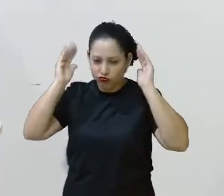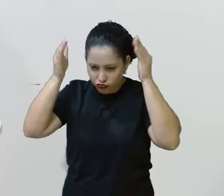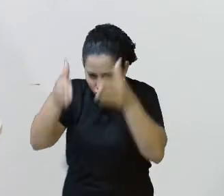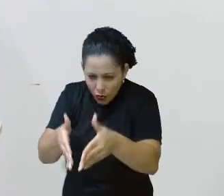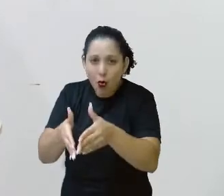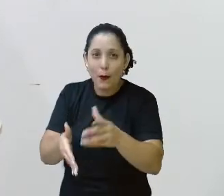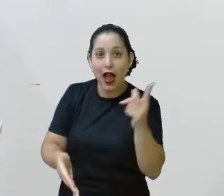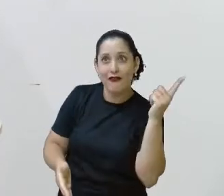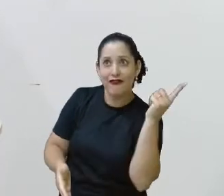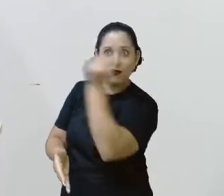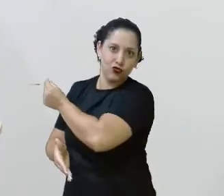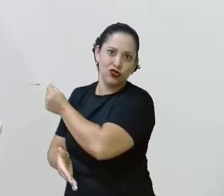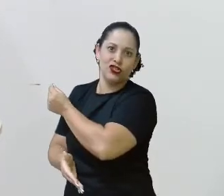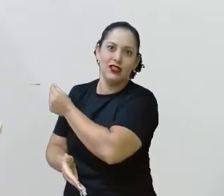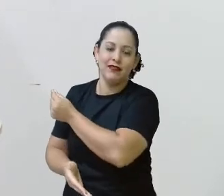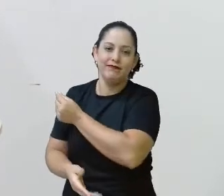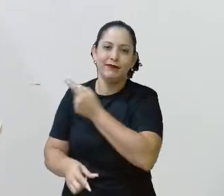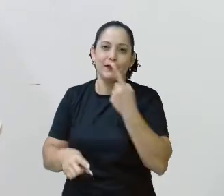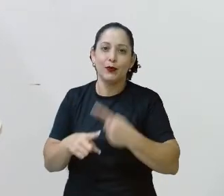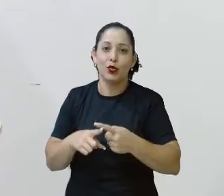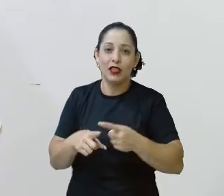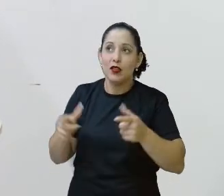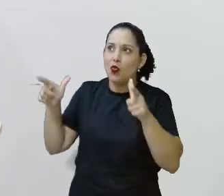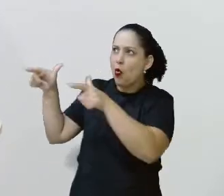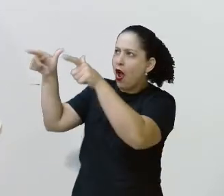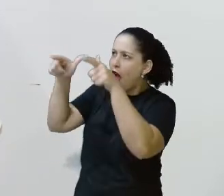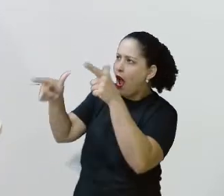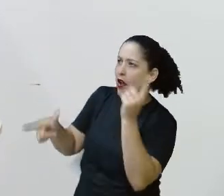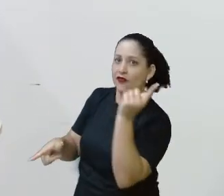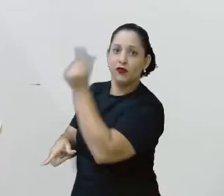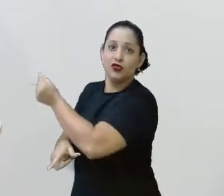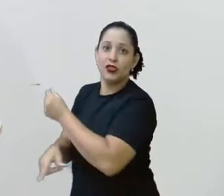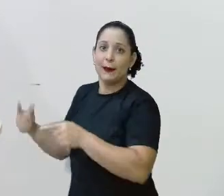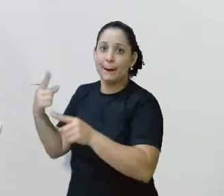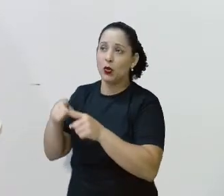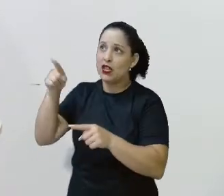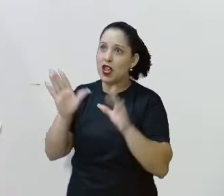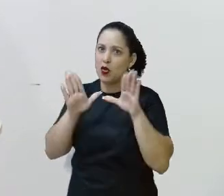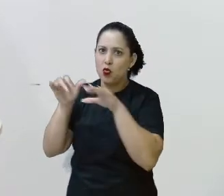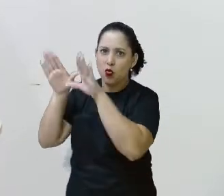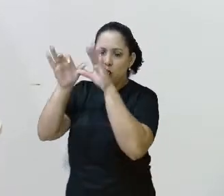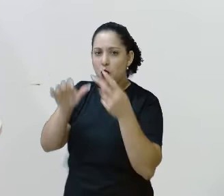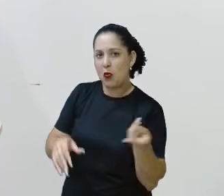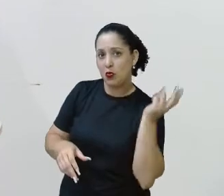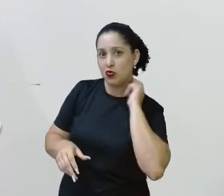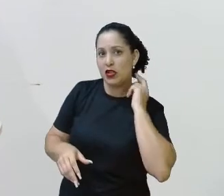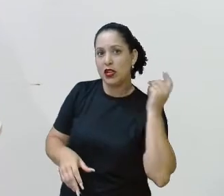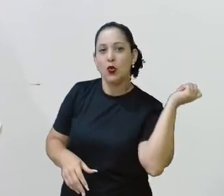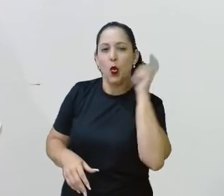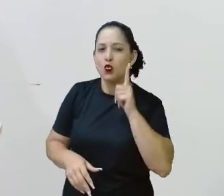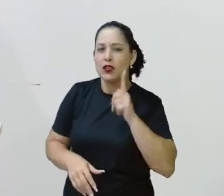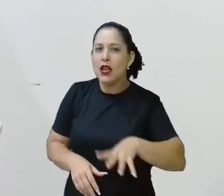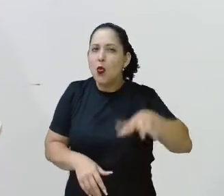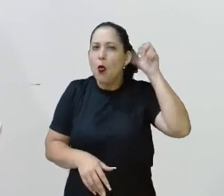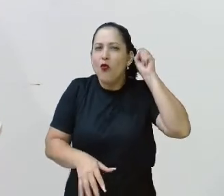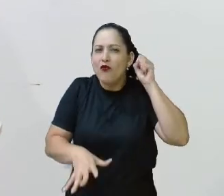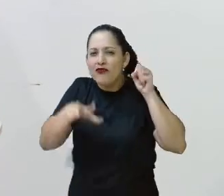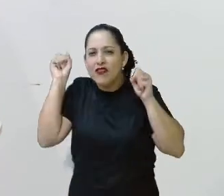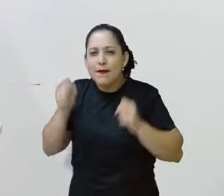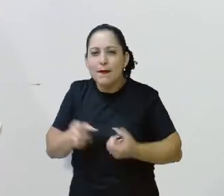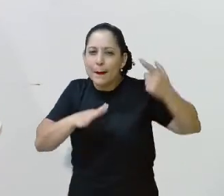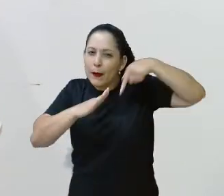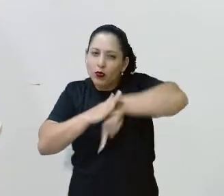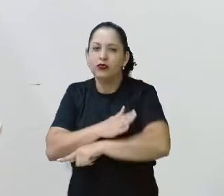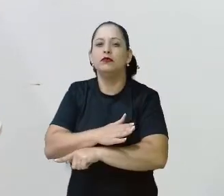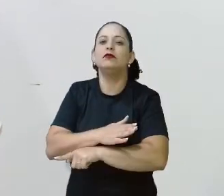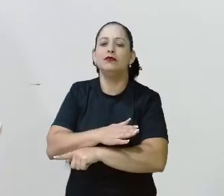poder sair, encontrar um lugar de saída. Porque ele consegue captar sons que nós não conseguimos. Também eu vou ter